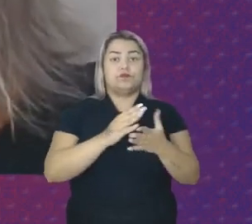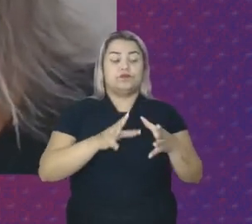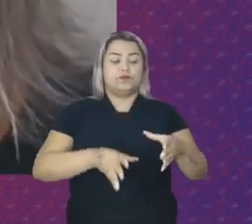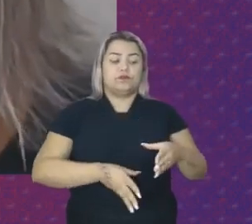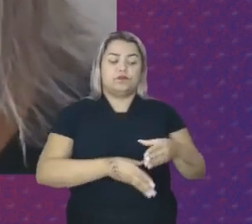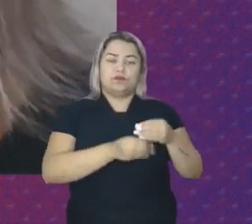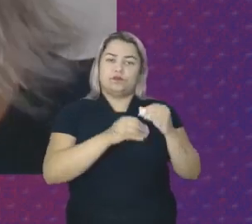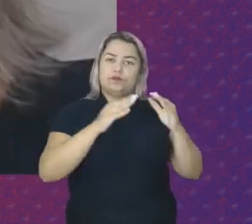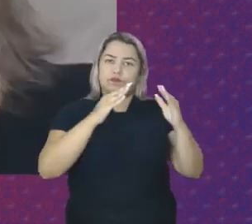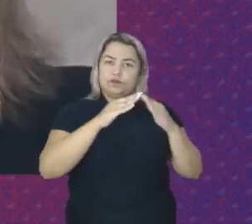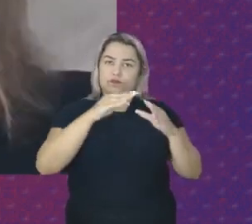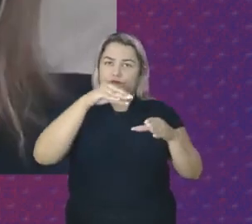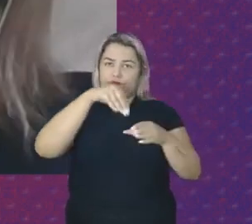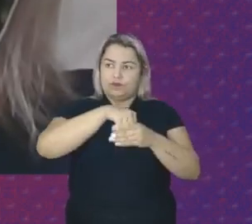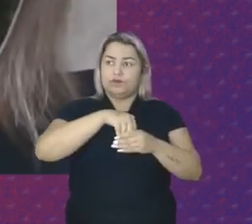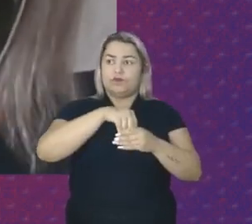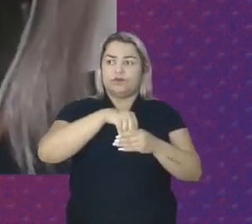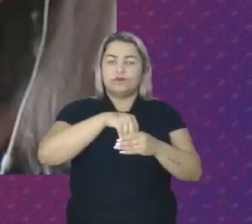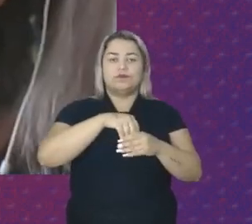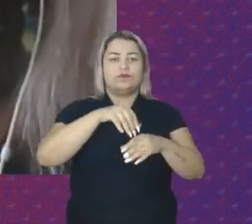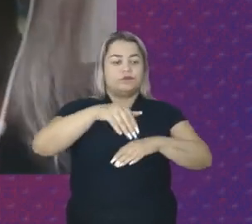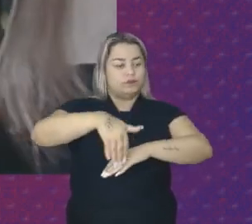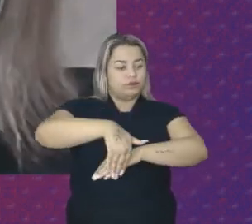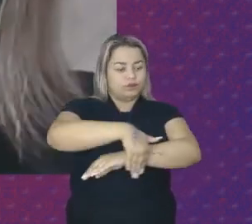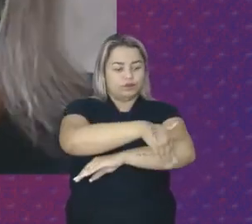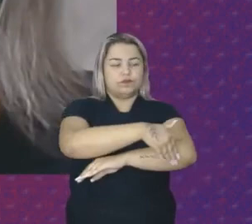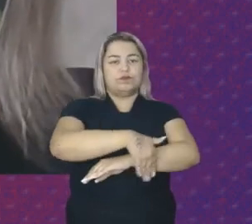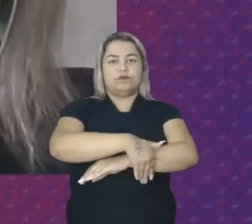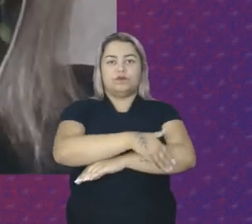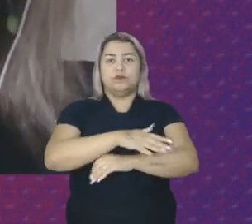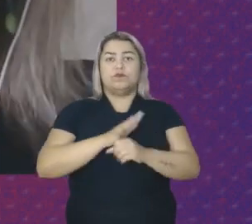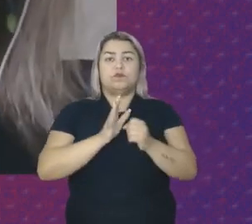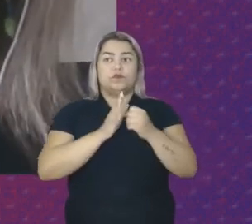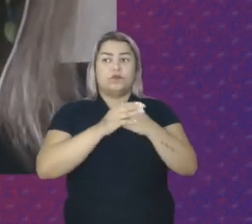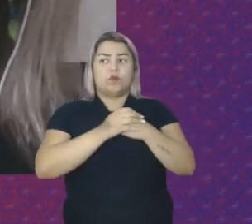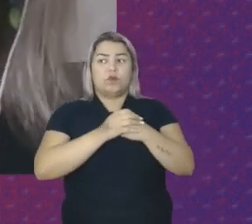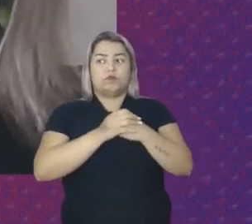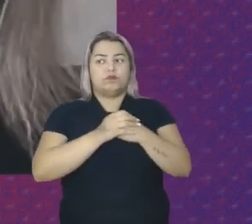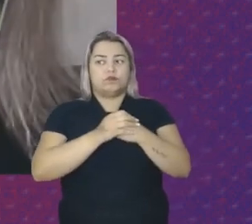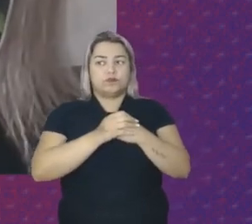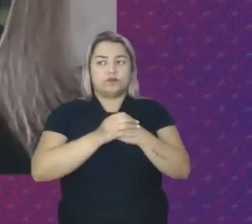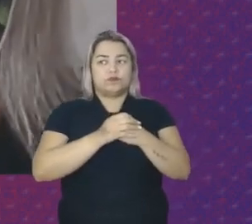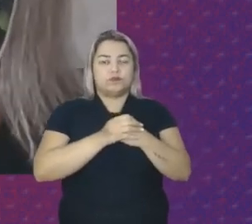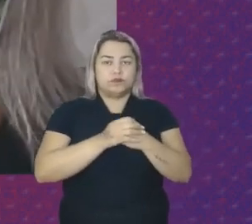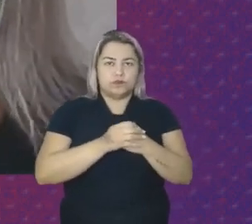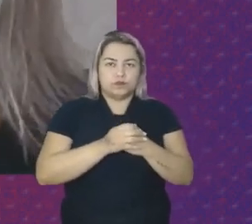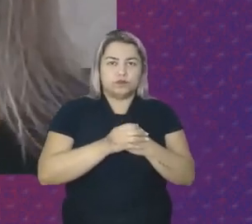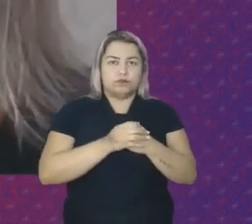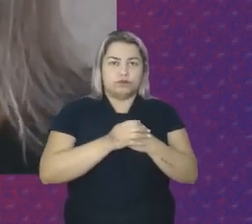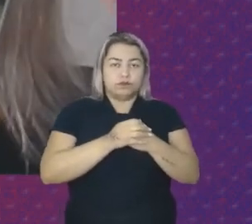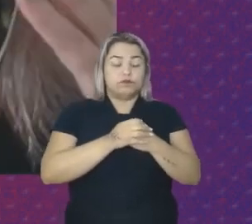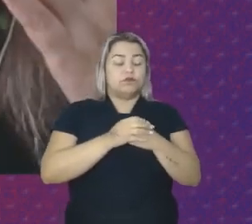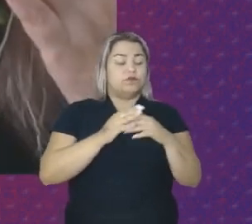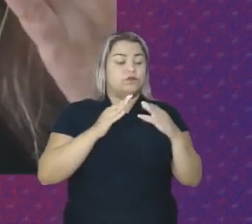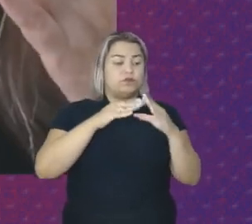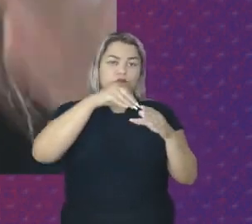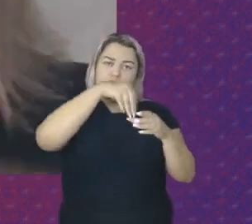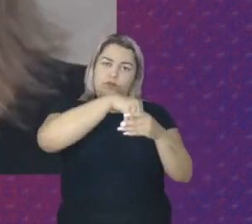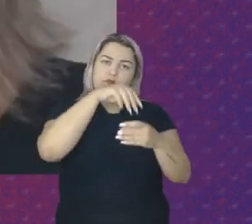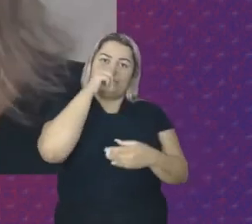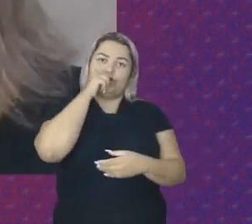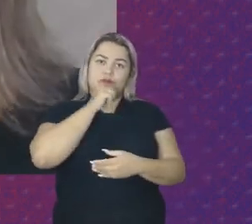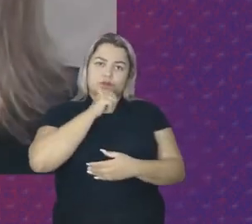de casas-abrigo de endereço sigiloso para abrigar, hospedar mulheres em situação